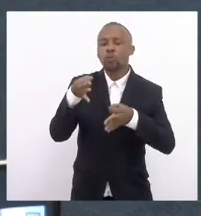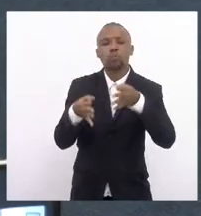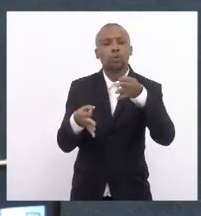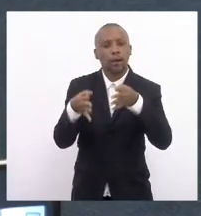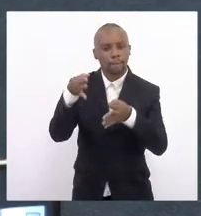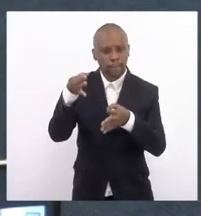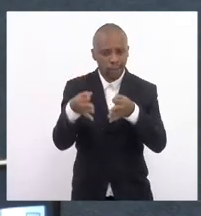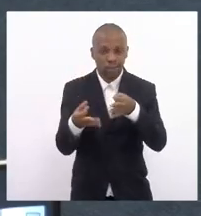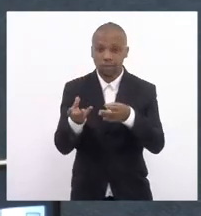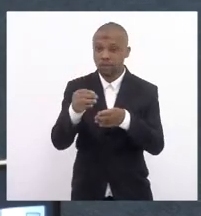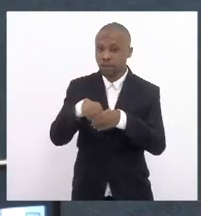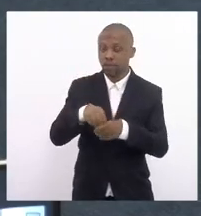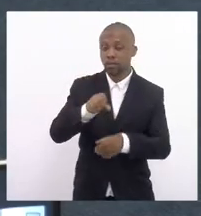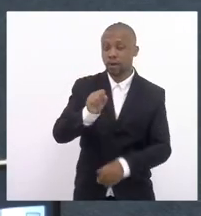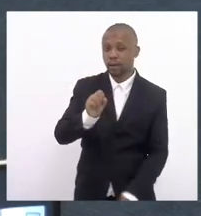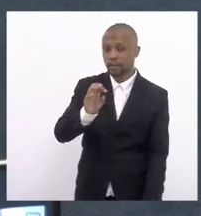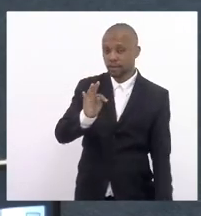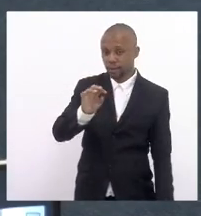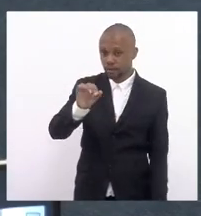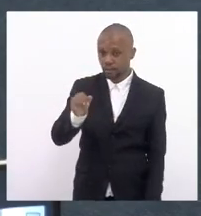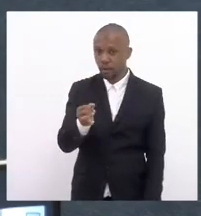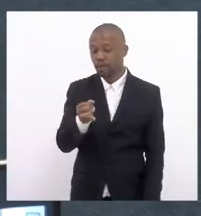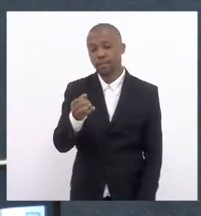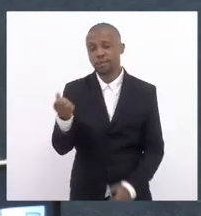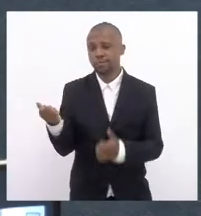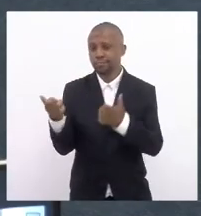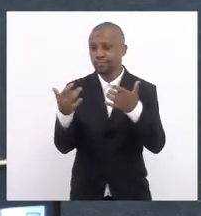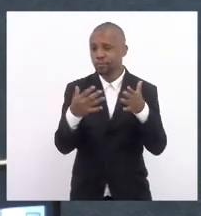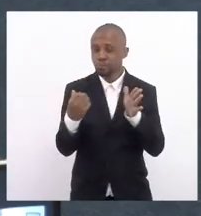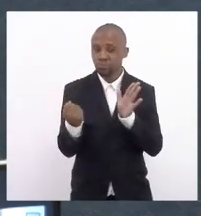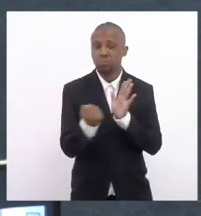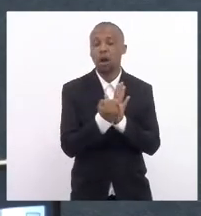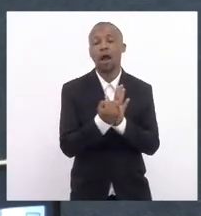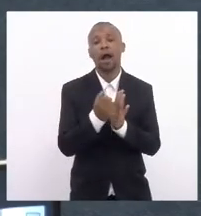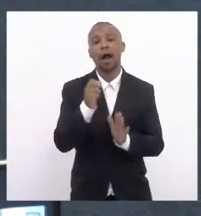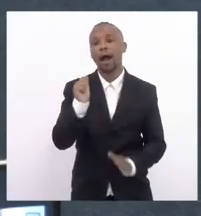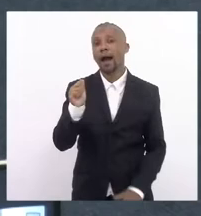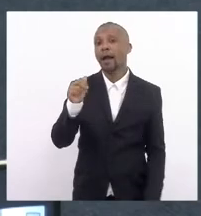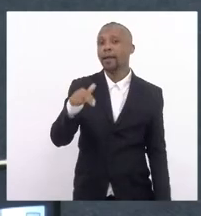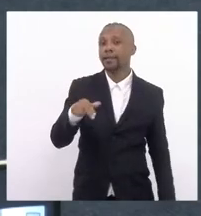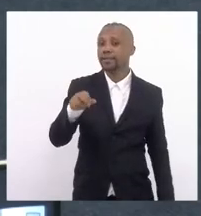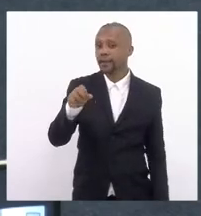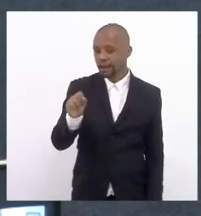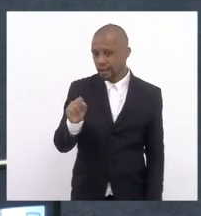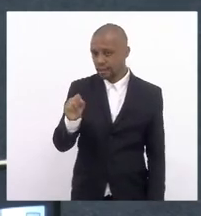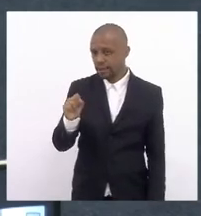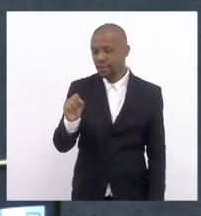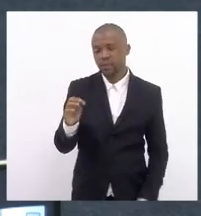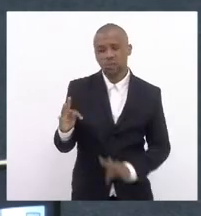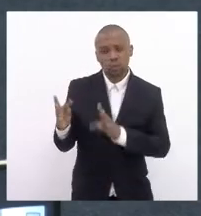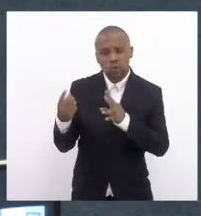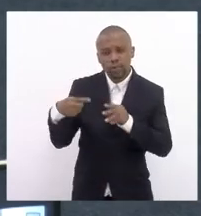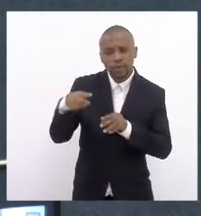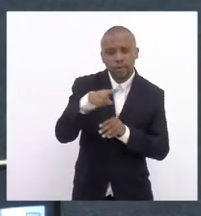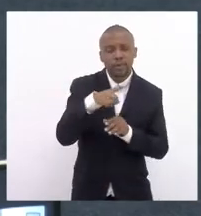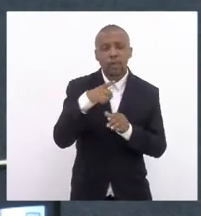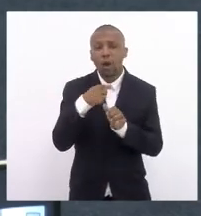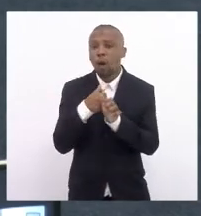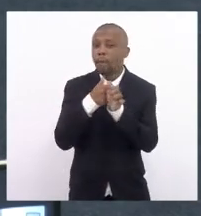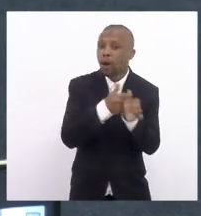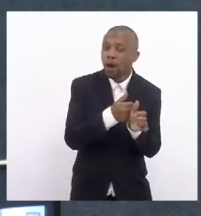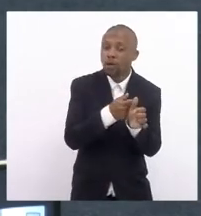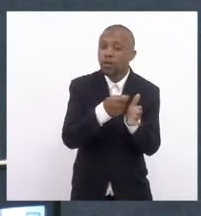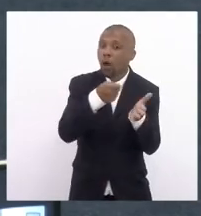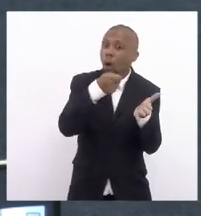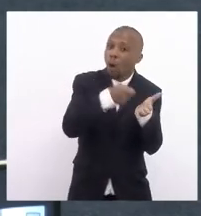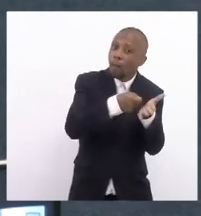no STJ o rol taxativo da ANS, né, que todos estão acompanhando aí, a obrigatoriedade ou não dos